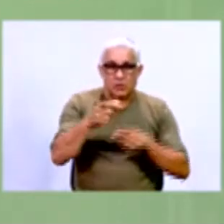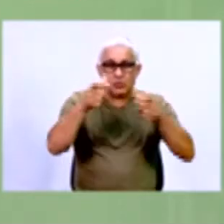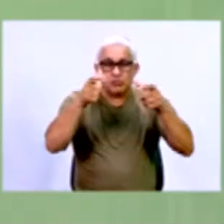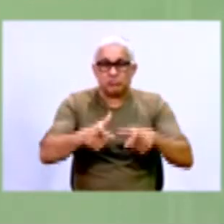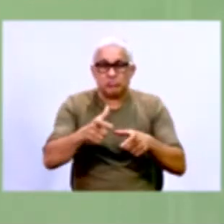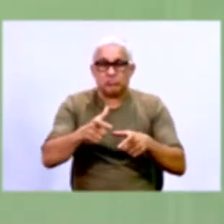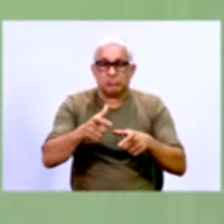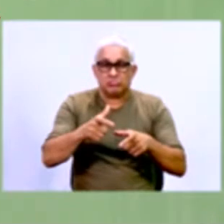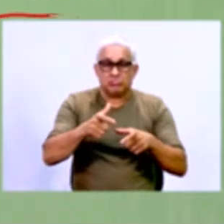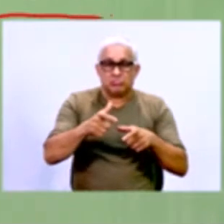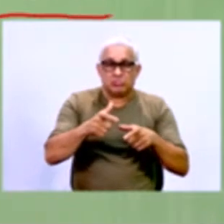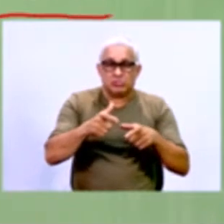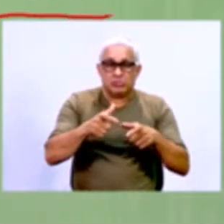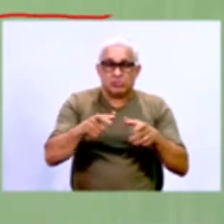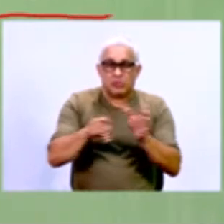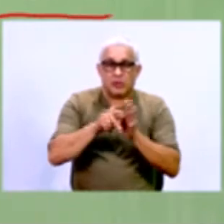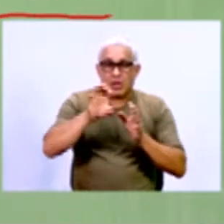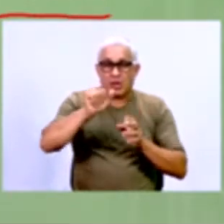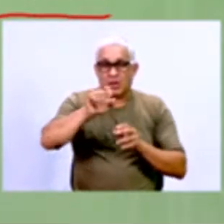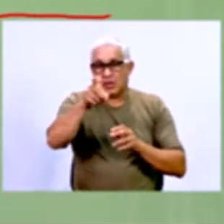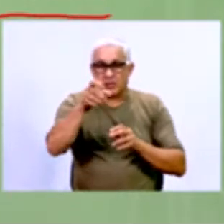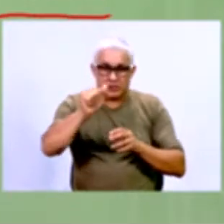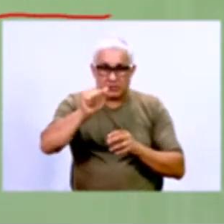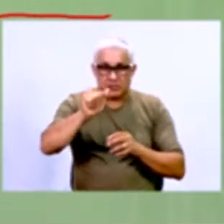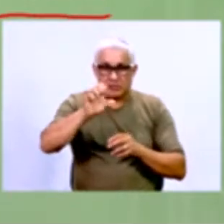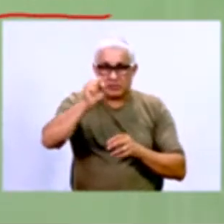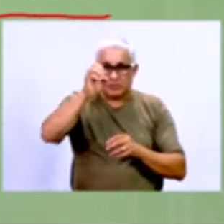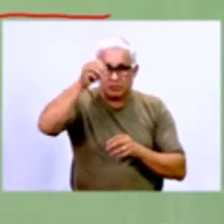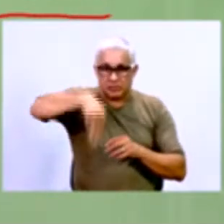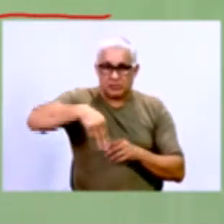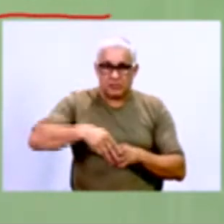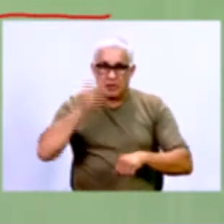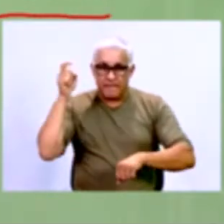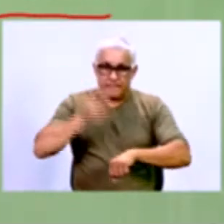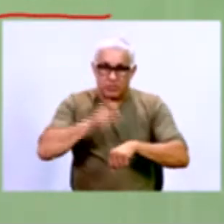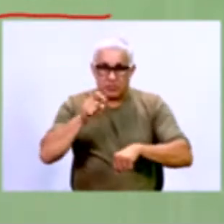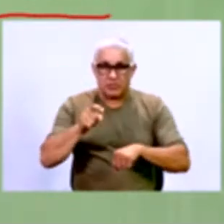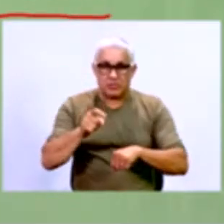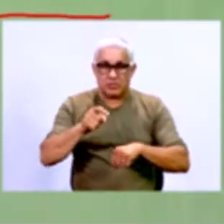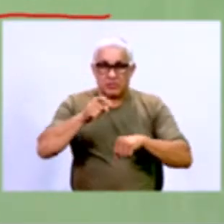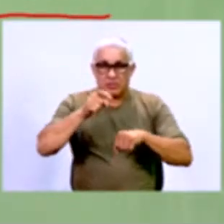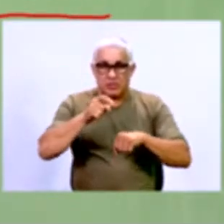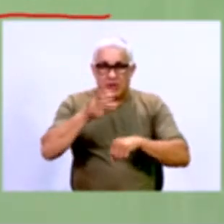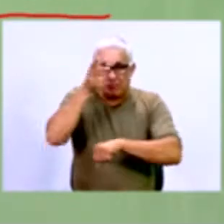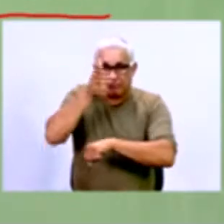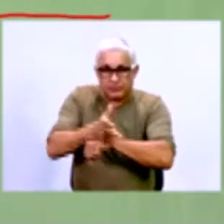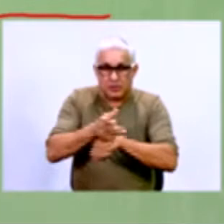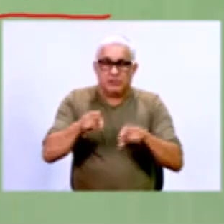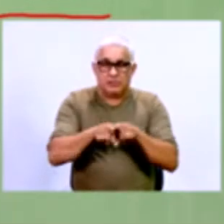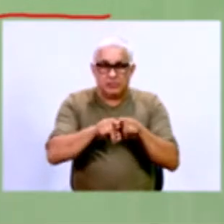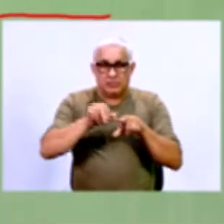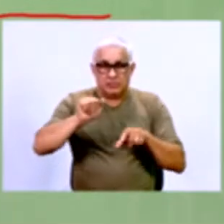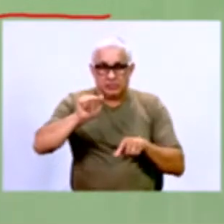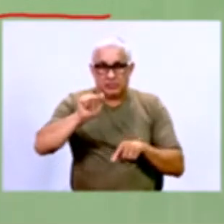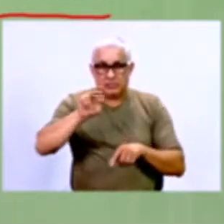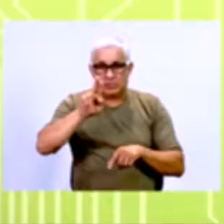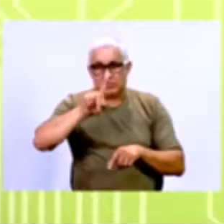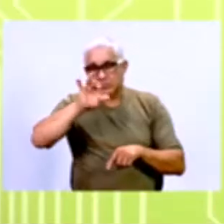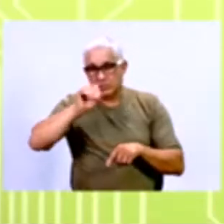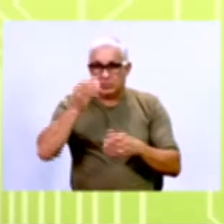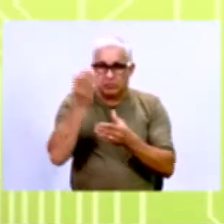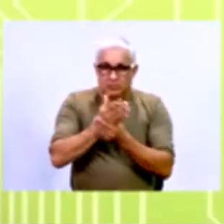em que a membrana da caixa de som deve estar no momento da gravação. Então, o arquivo de áudio, ele é um